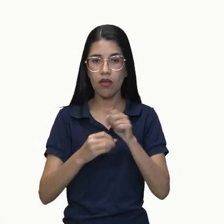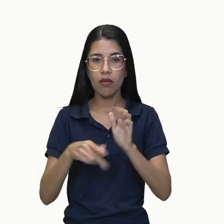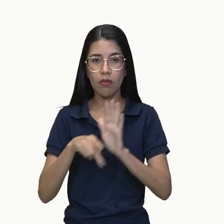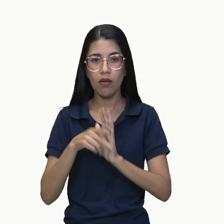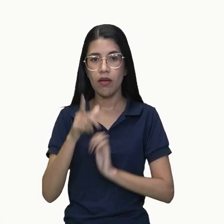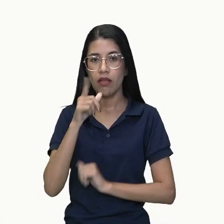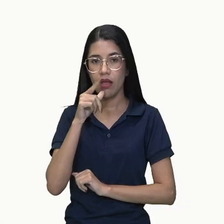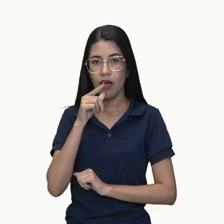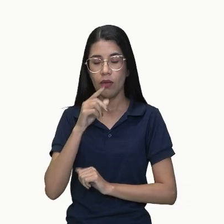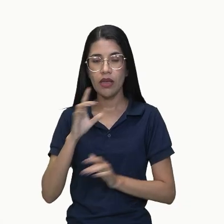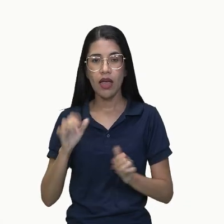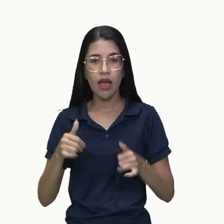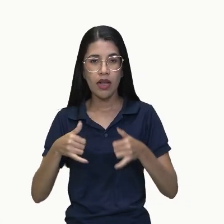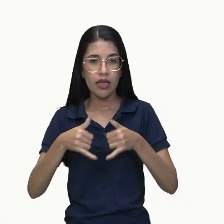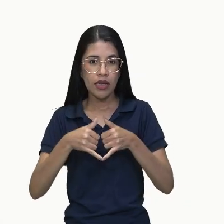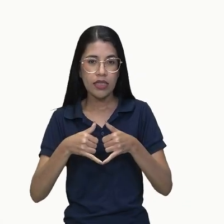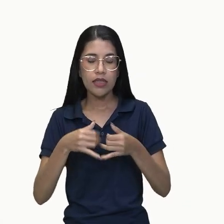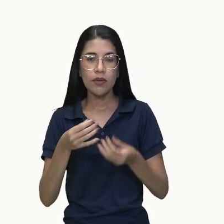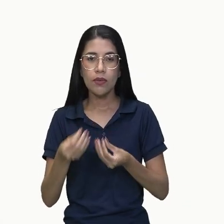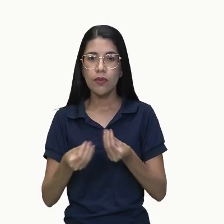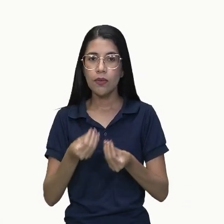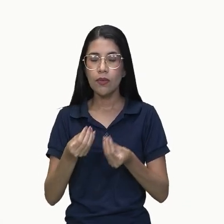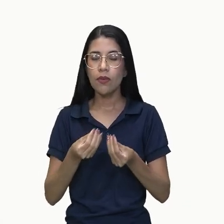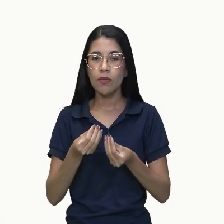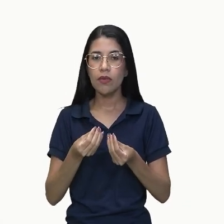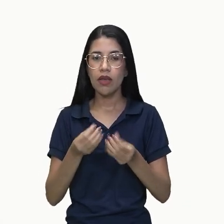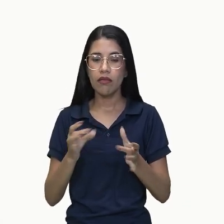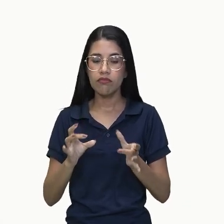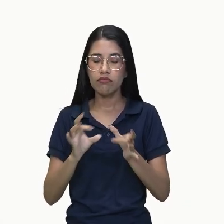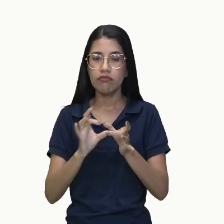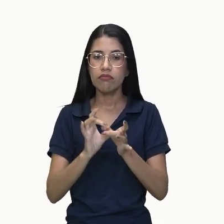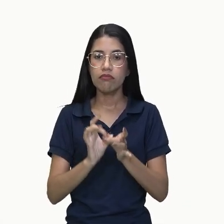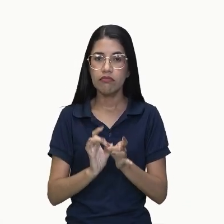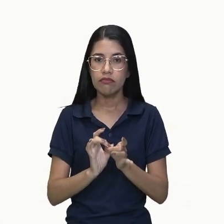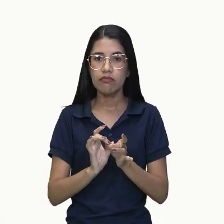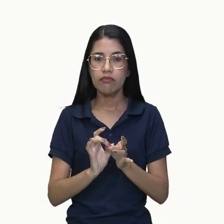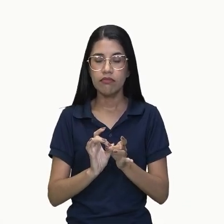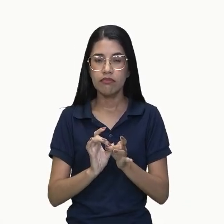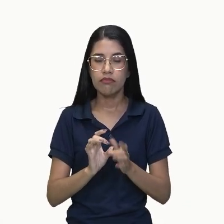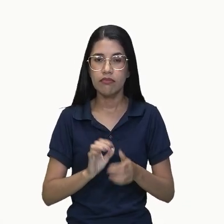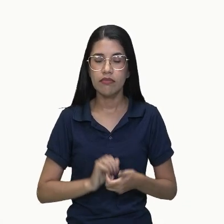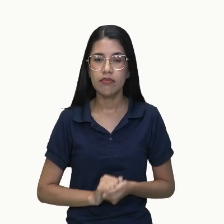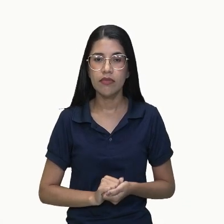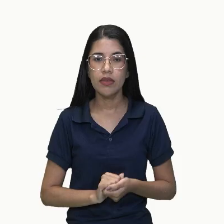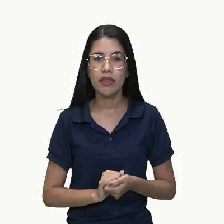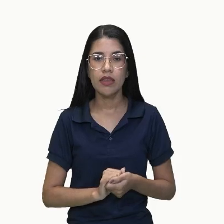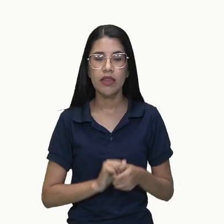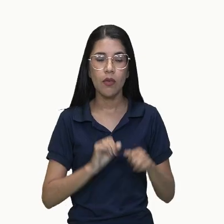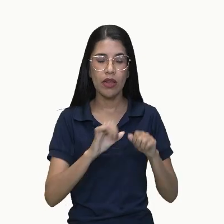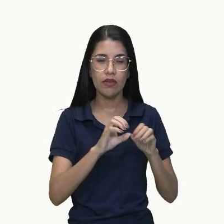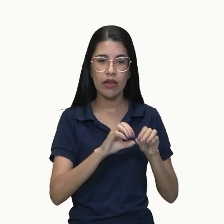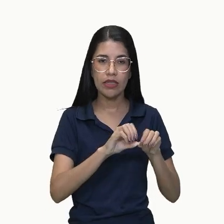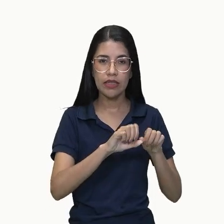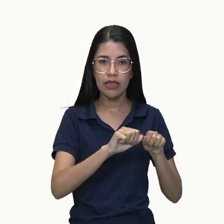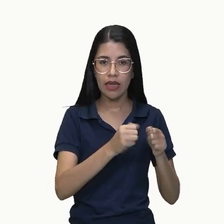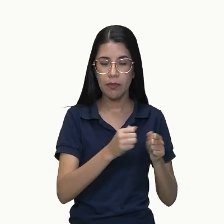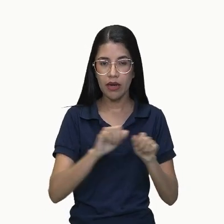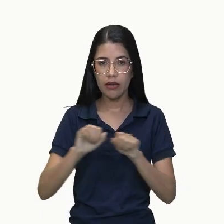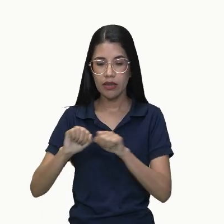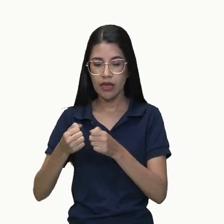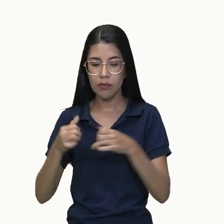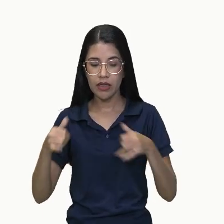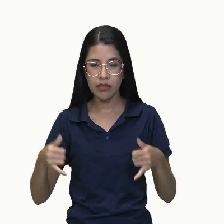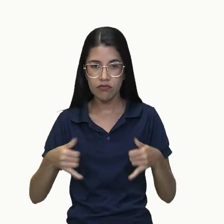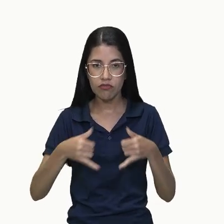uma ligação é feita, ou seja, essa quebra aqui, e aí é exatamente aí que ele se liga.